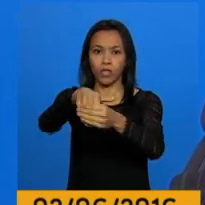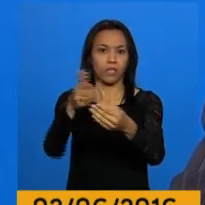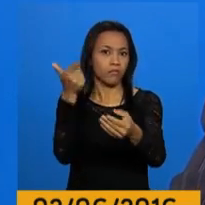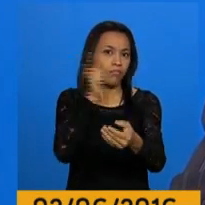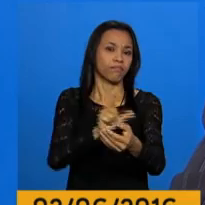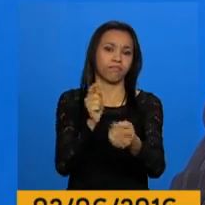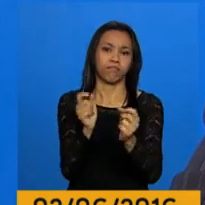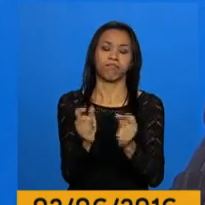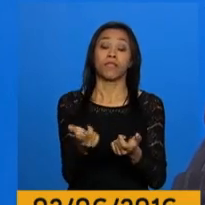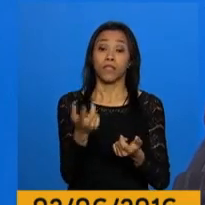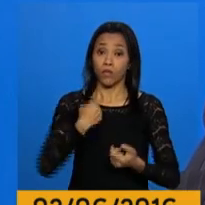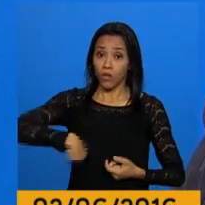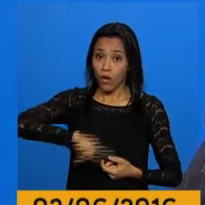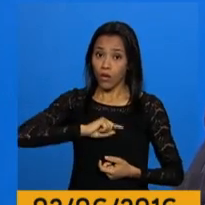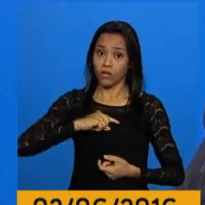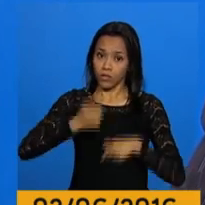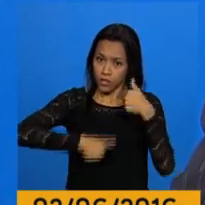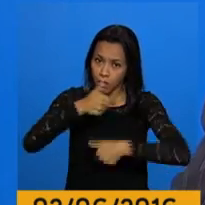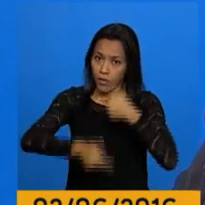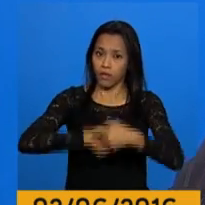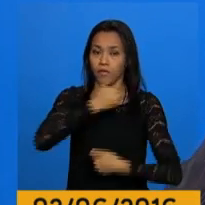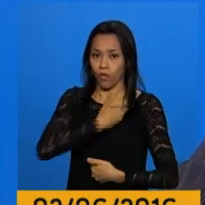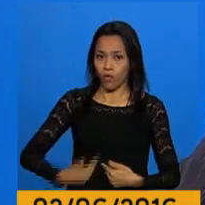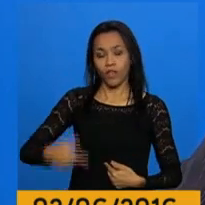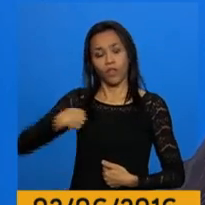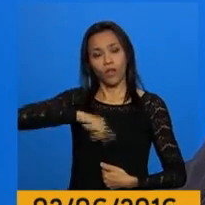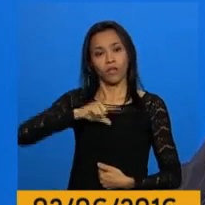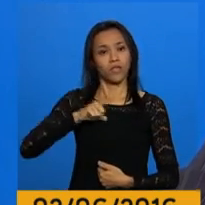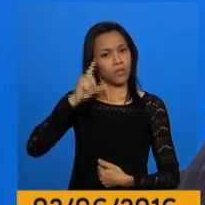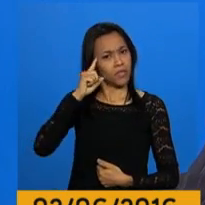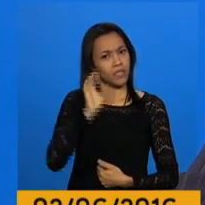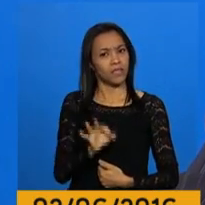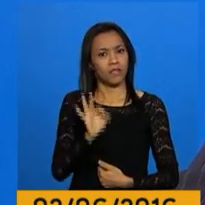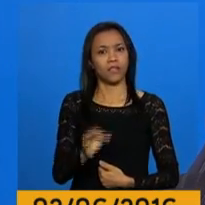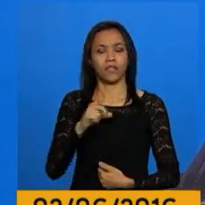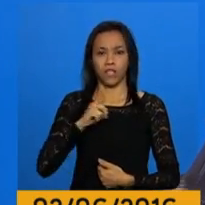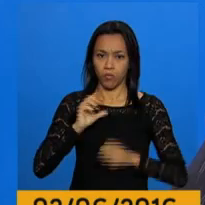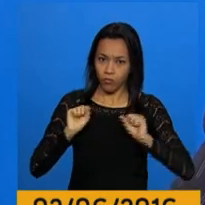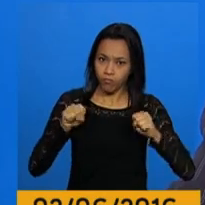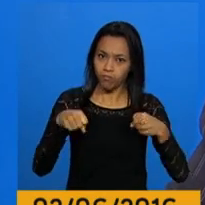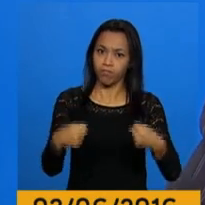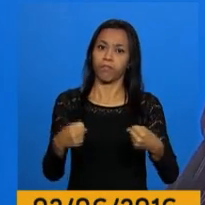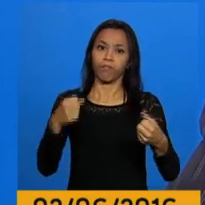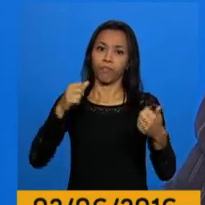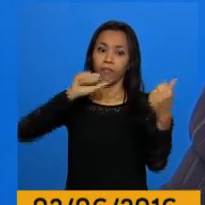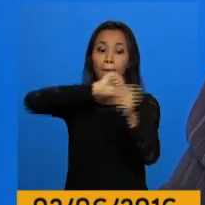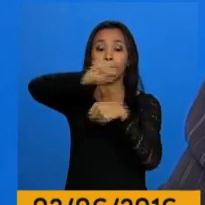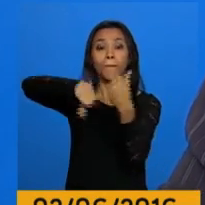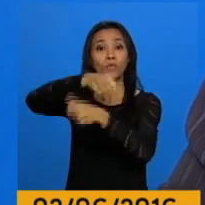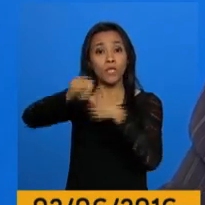temos, de parte do governo, convicção de que temos a força política para que possamos fazer as mudanças que teremos que